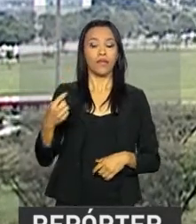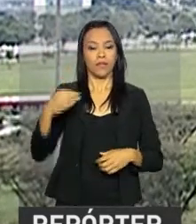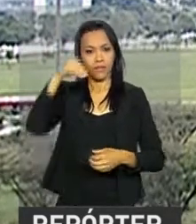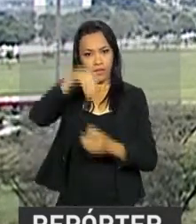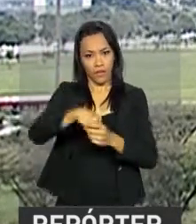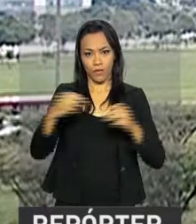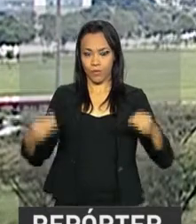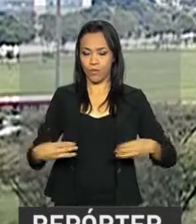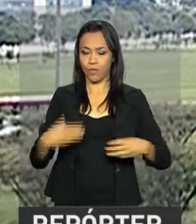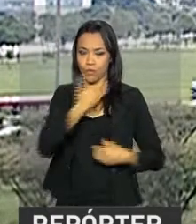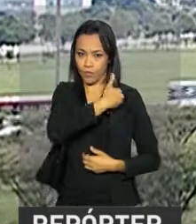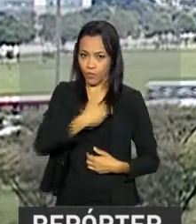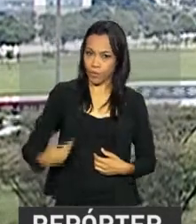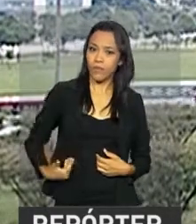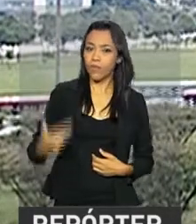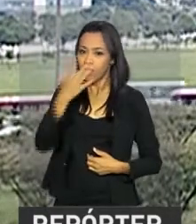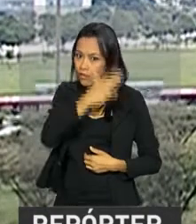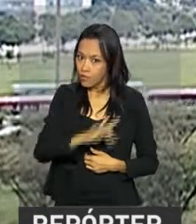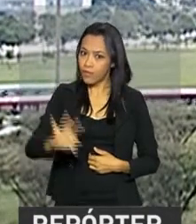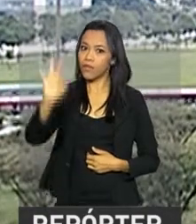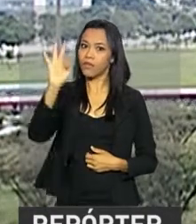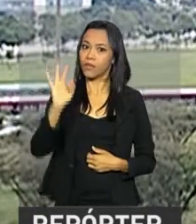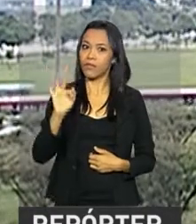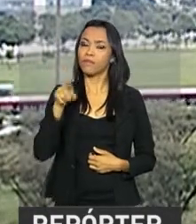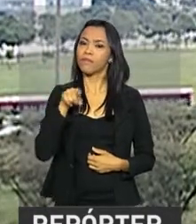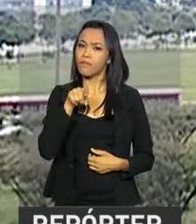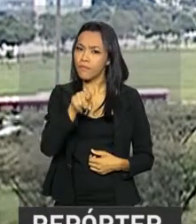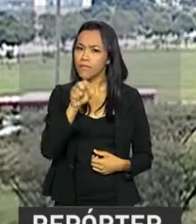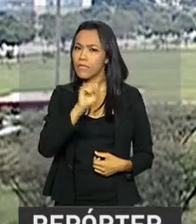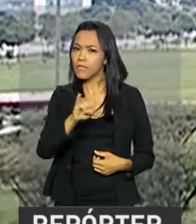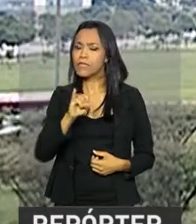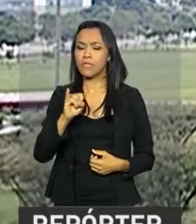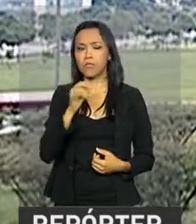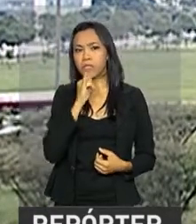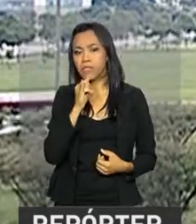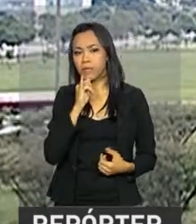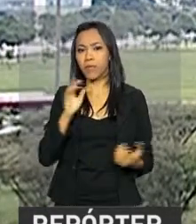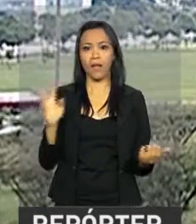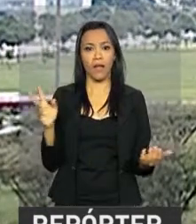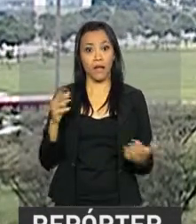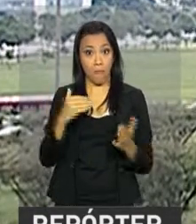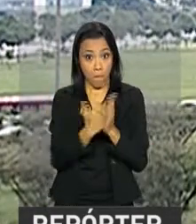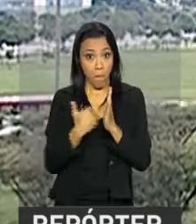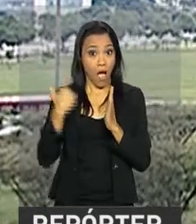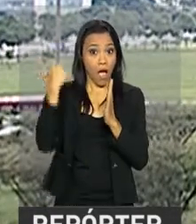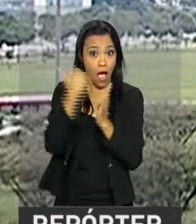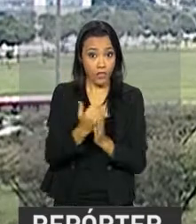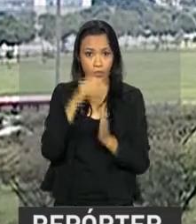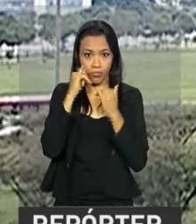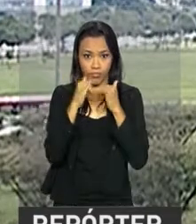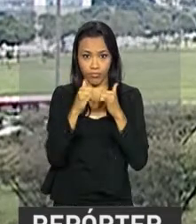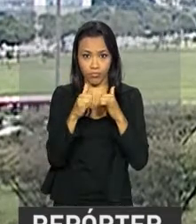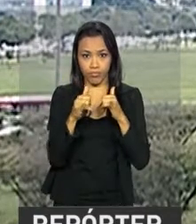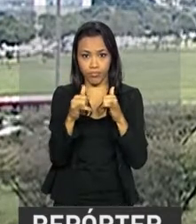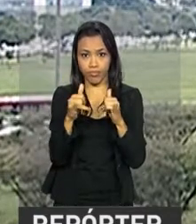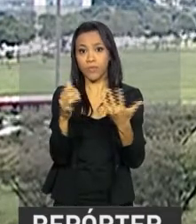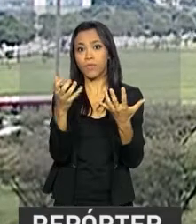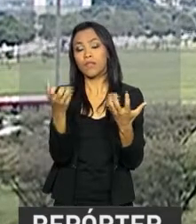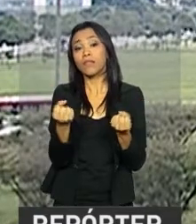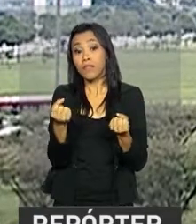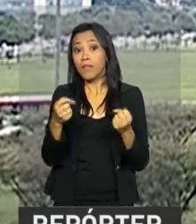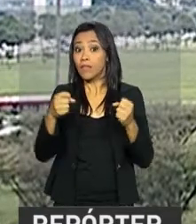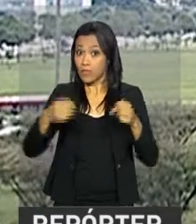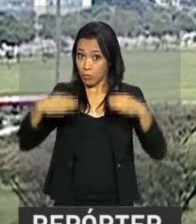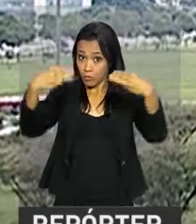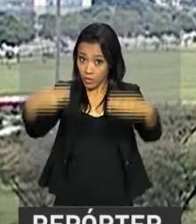que está interligada ao sistema elétrico isso quer dizer que se em algum momento for gerado mais energia do que o prédio deve consumir essa energia